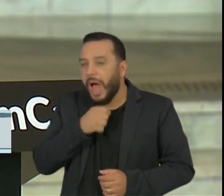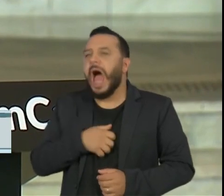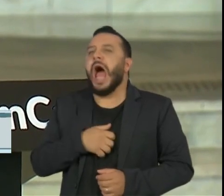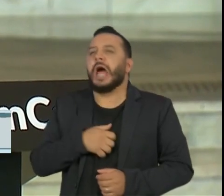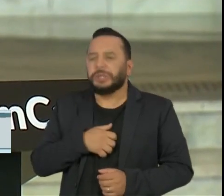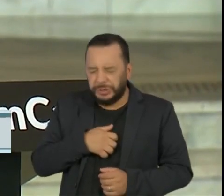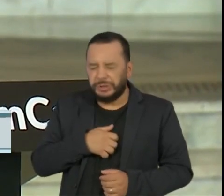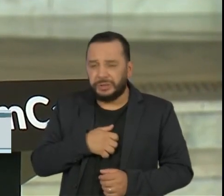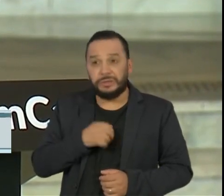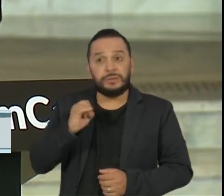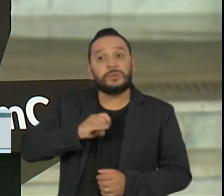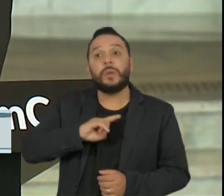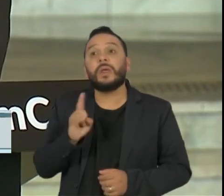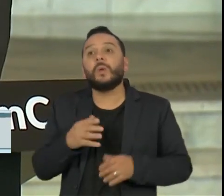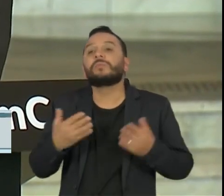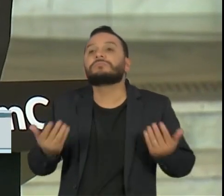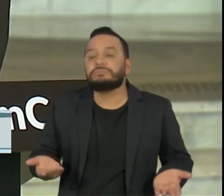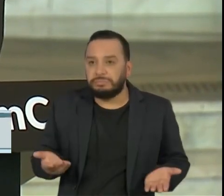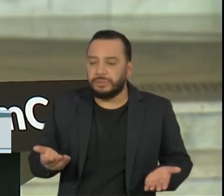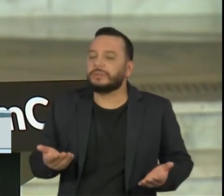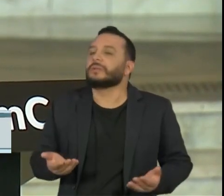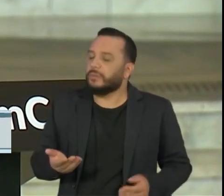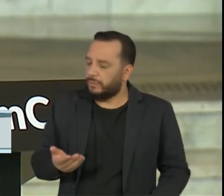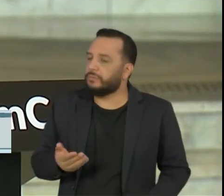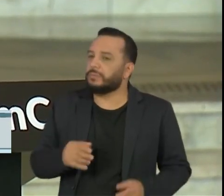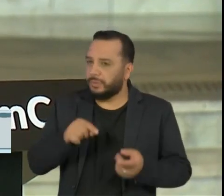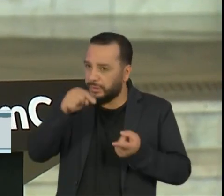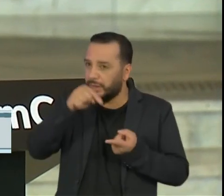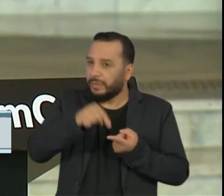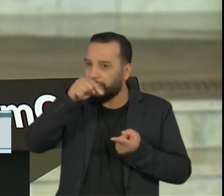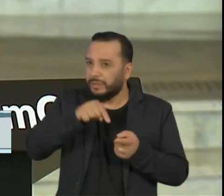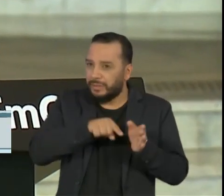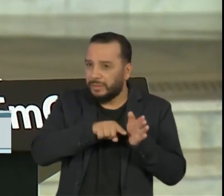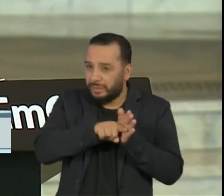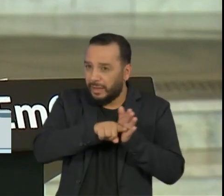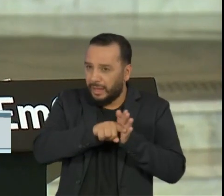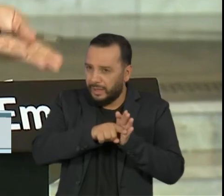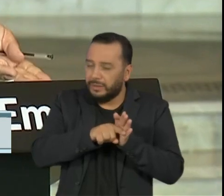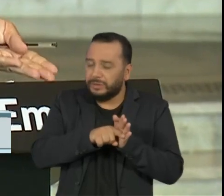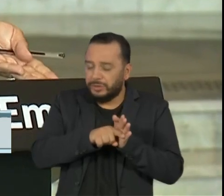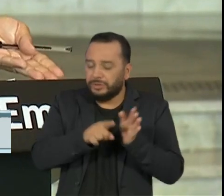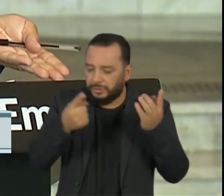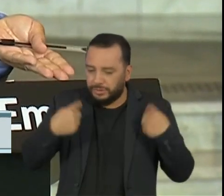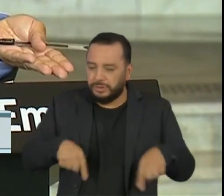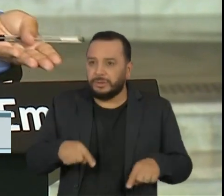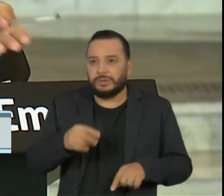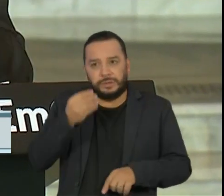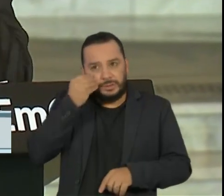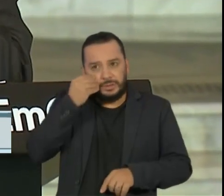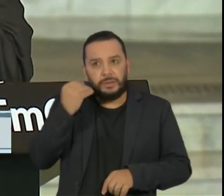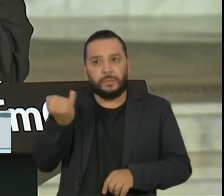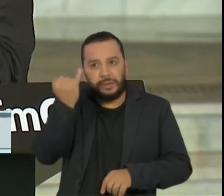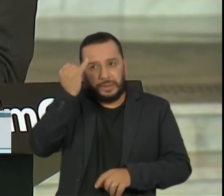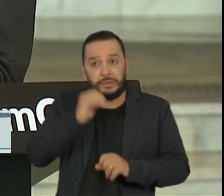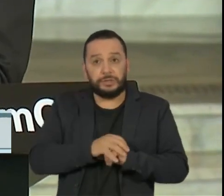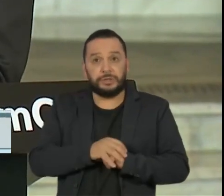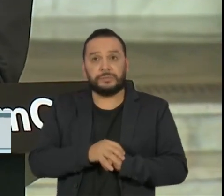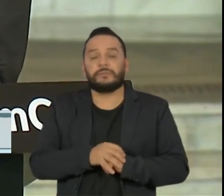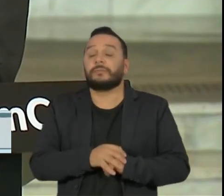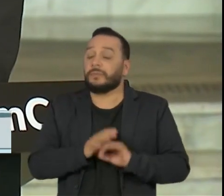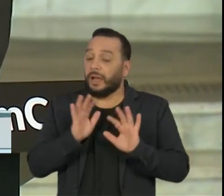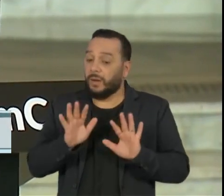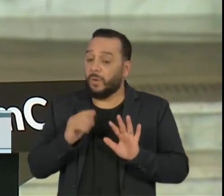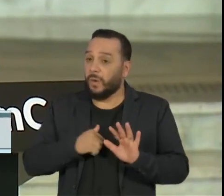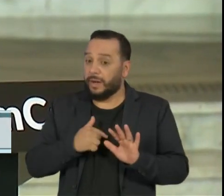importantíssimos. Para olhar no presente e proceder o isolamento de casos, nós temos 2